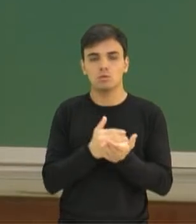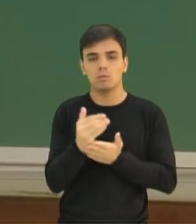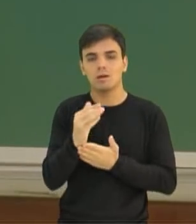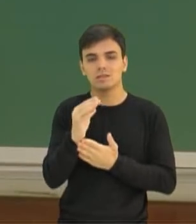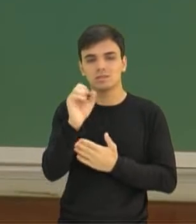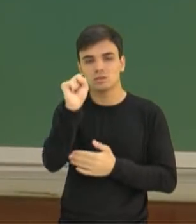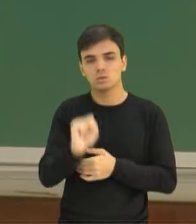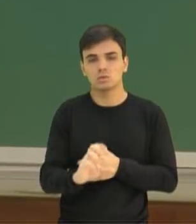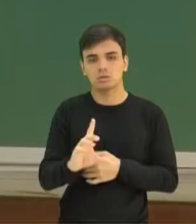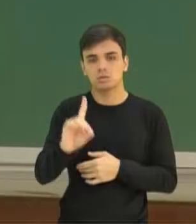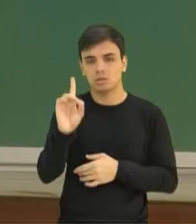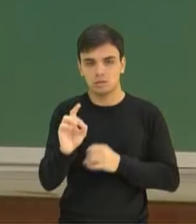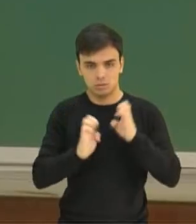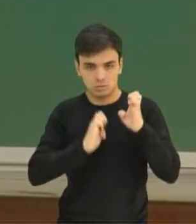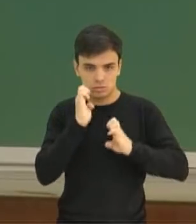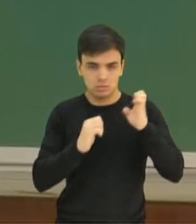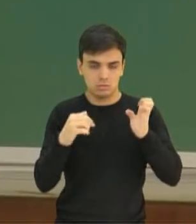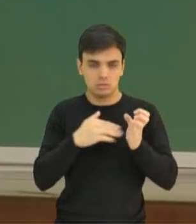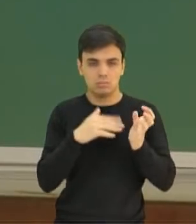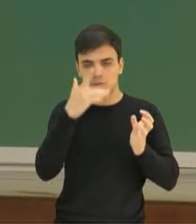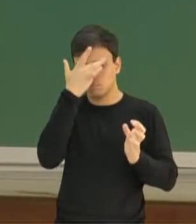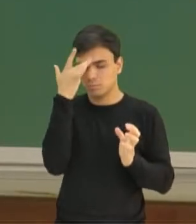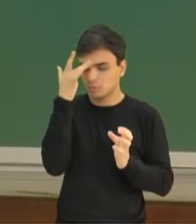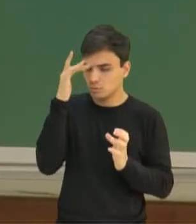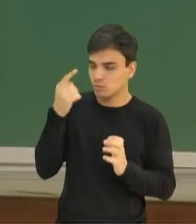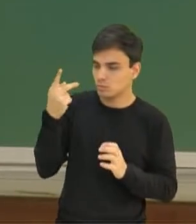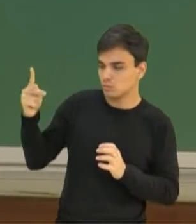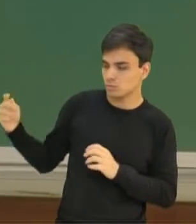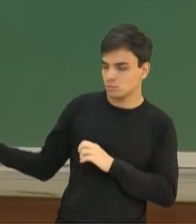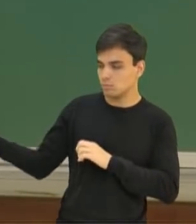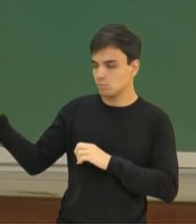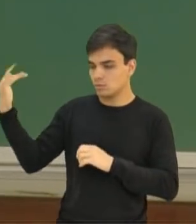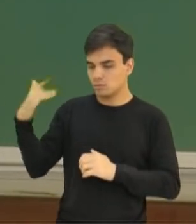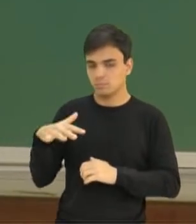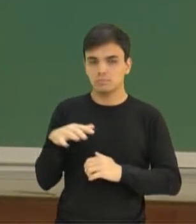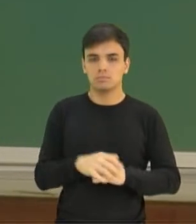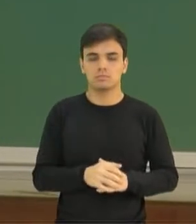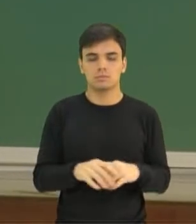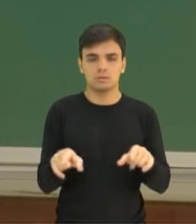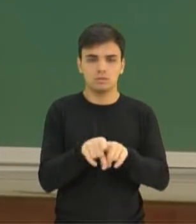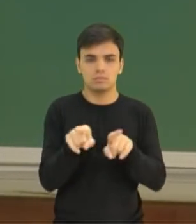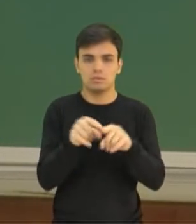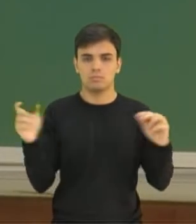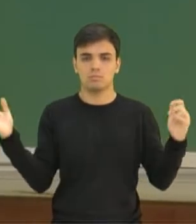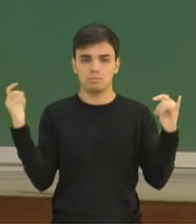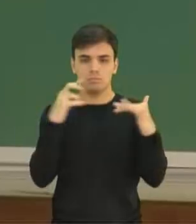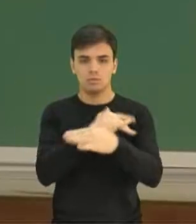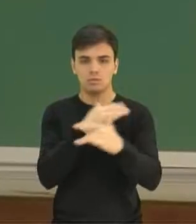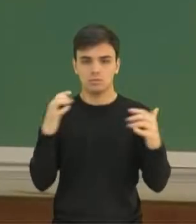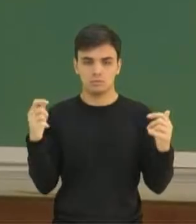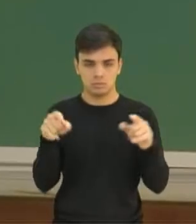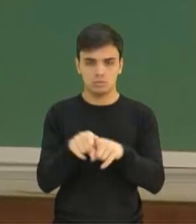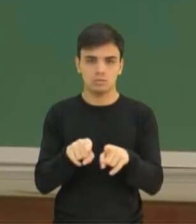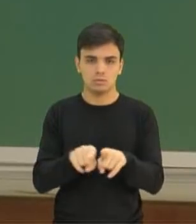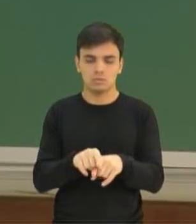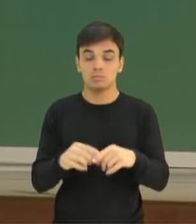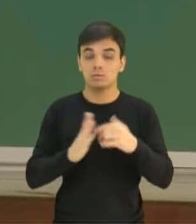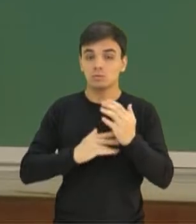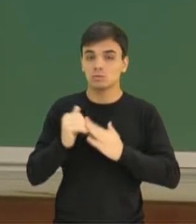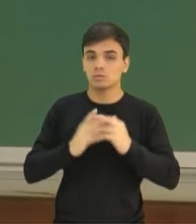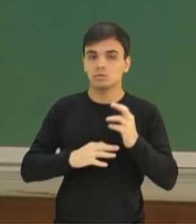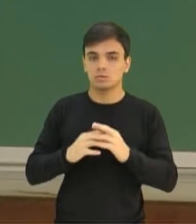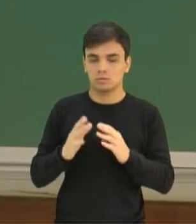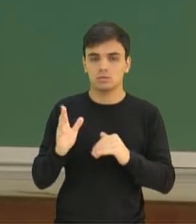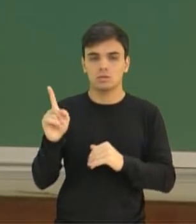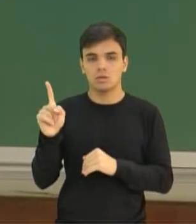acaba atraindo pessoas de outras partes do Brasil. E um fluxo muito grande de nordestinos. Também a construção de Brasília, na